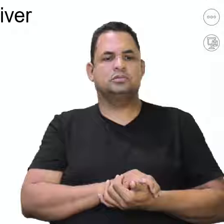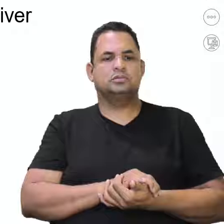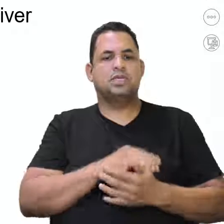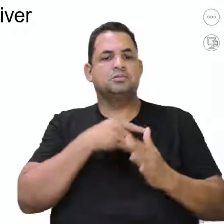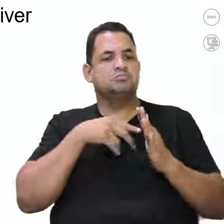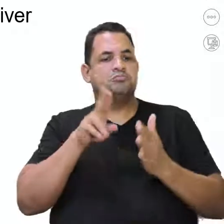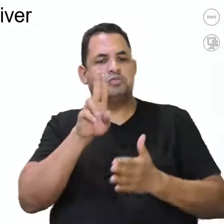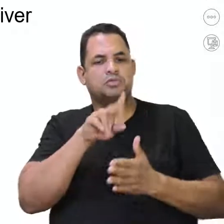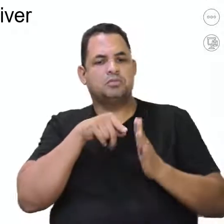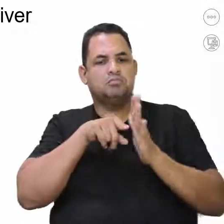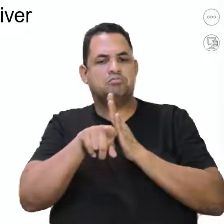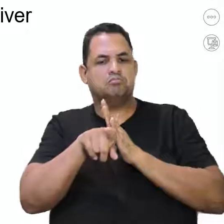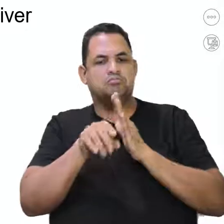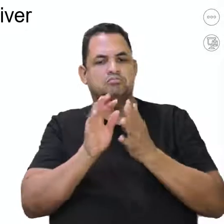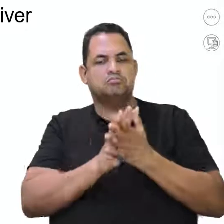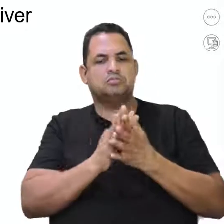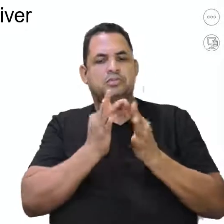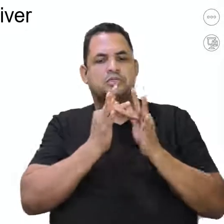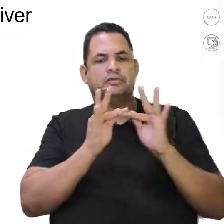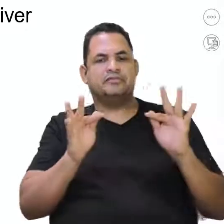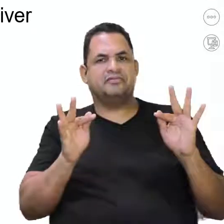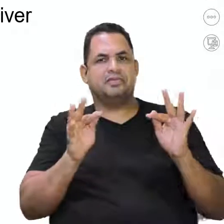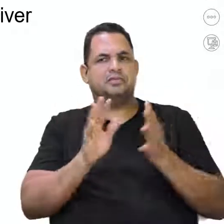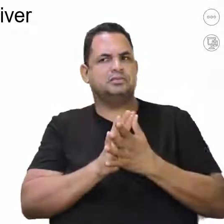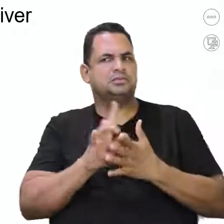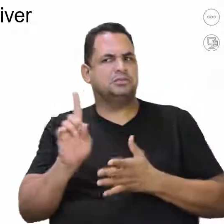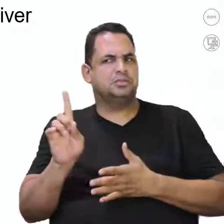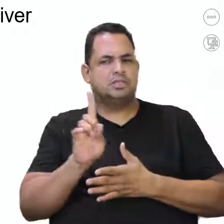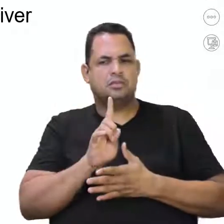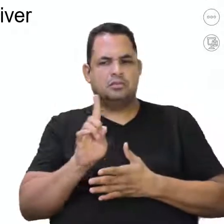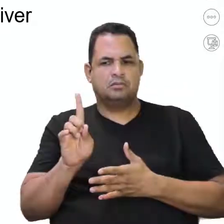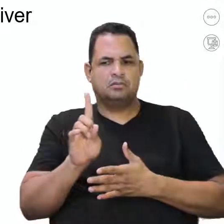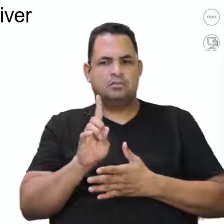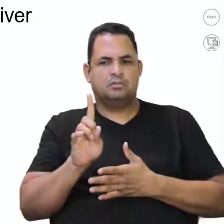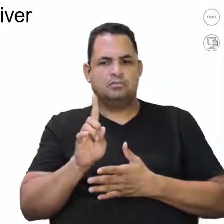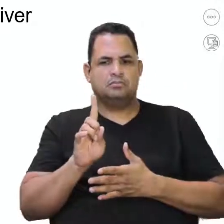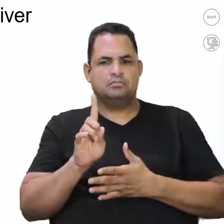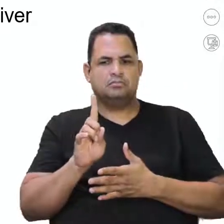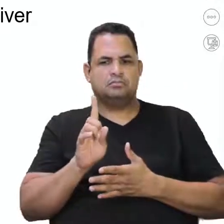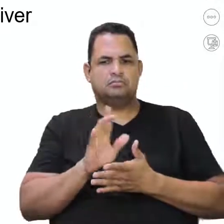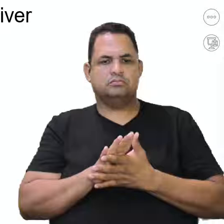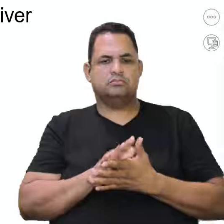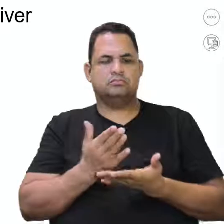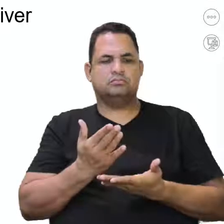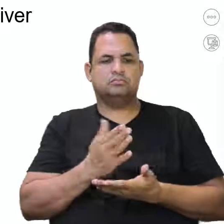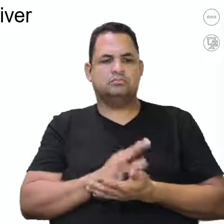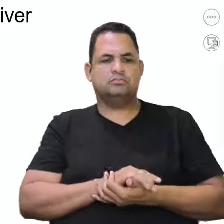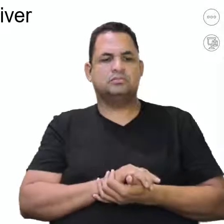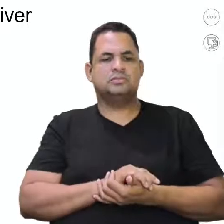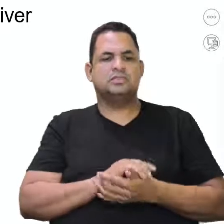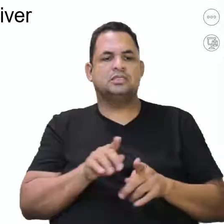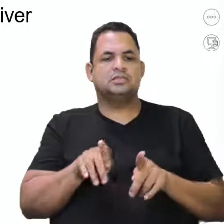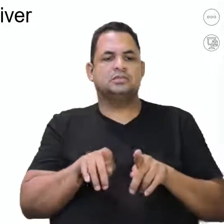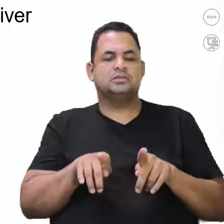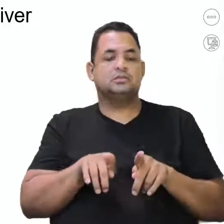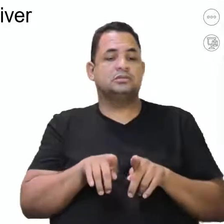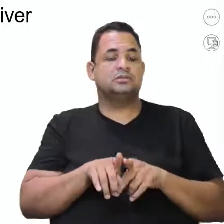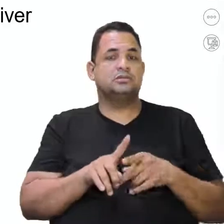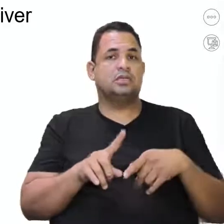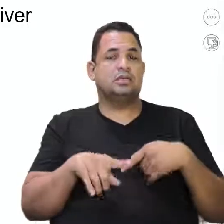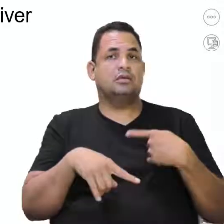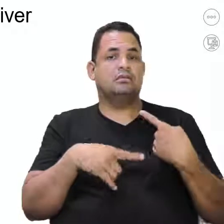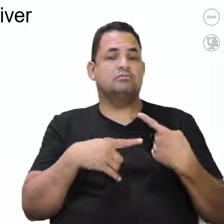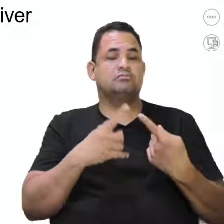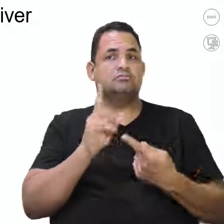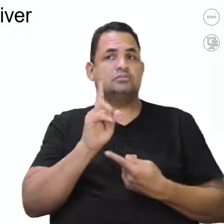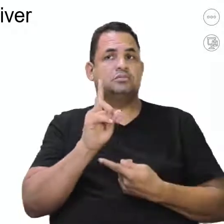usado em perguntas e em frases negativas. Então, o N basicamente é usado em perguntas, só que não mais no